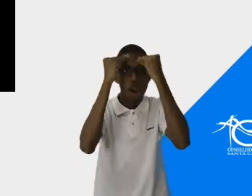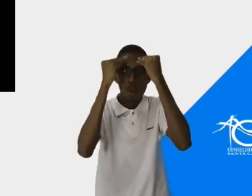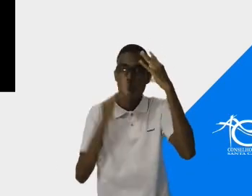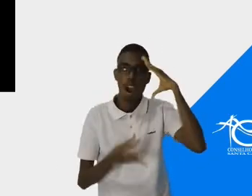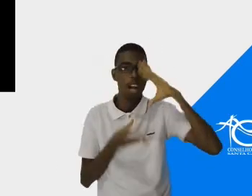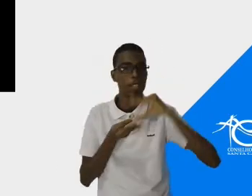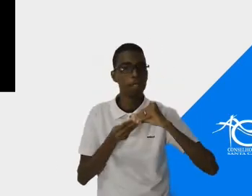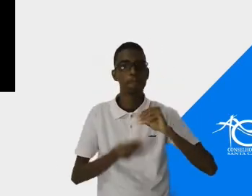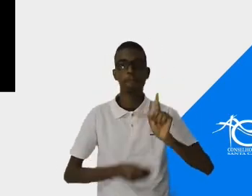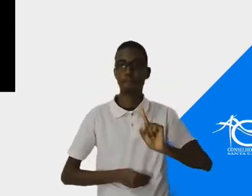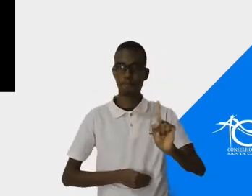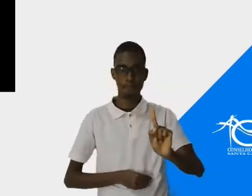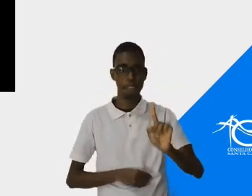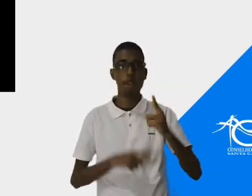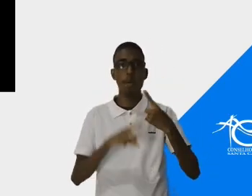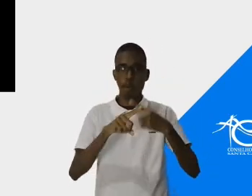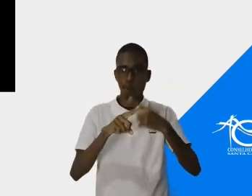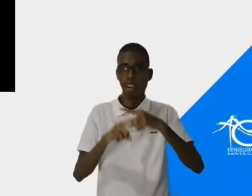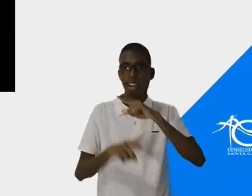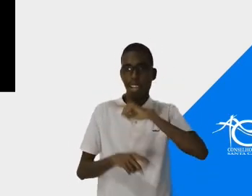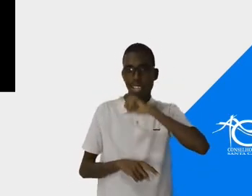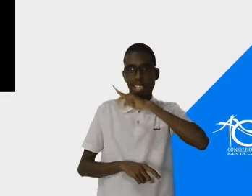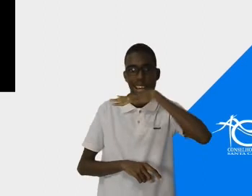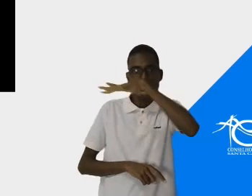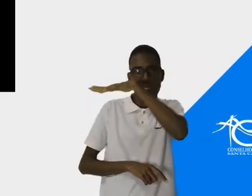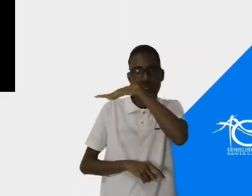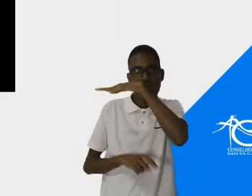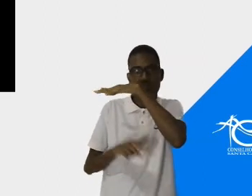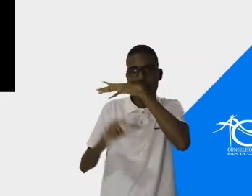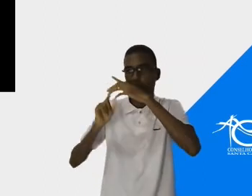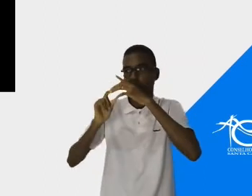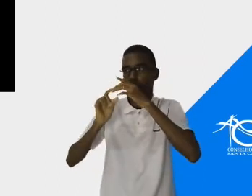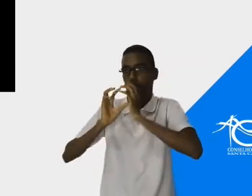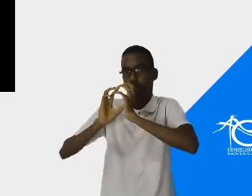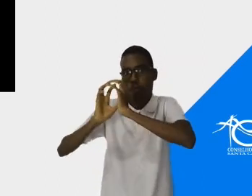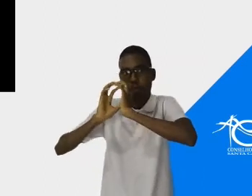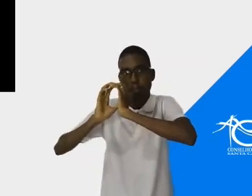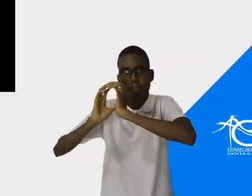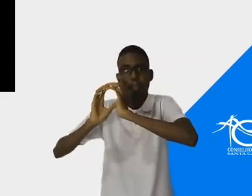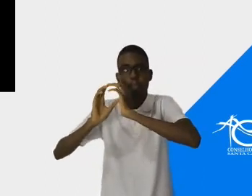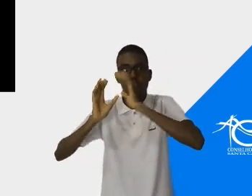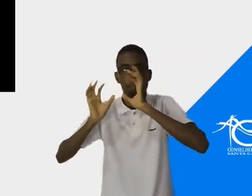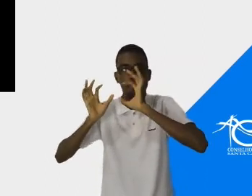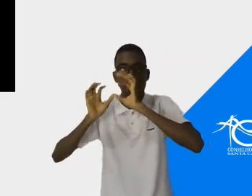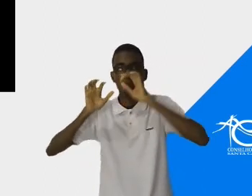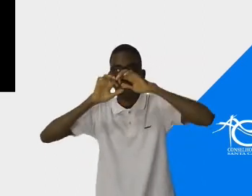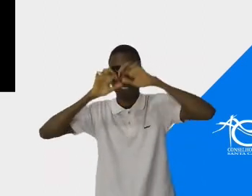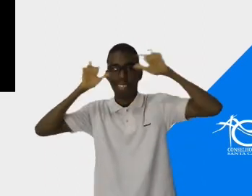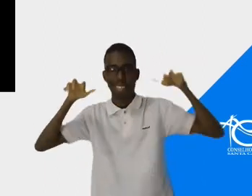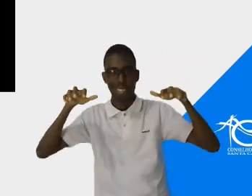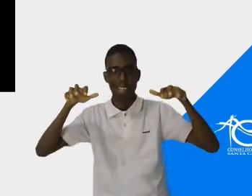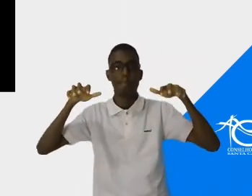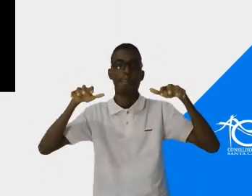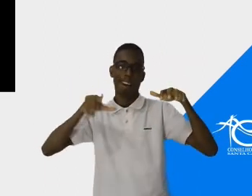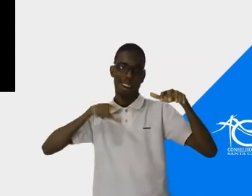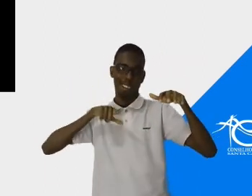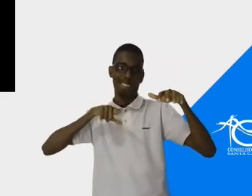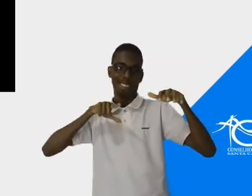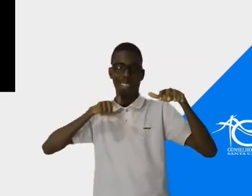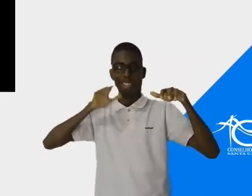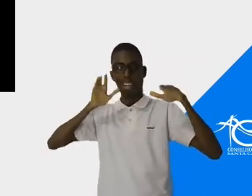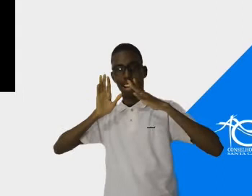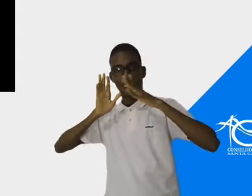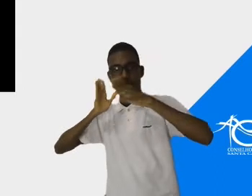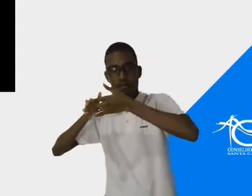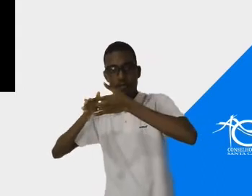áreas que se orquestram, essas áreas elas são distintas. Então, temos uma área mais especializada para a compreensão da